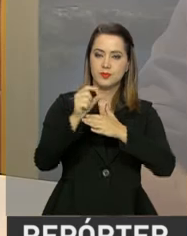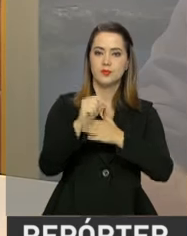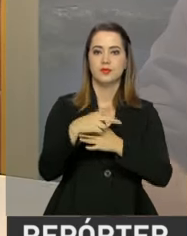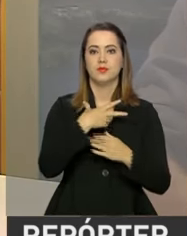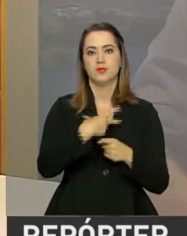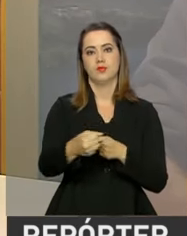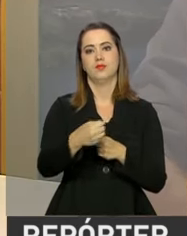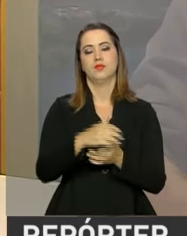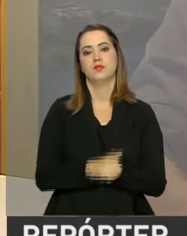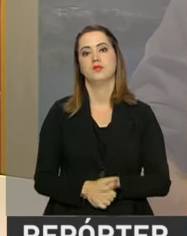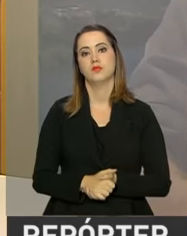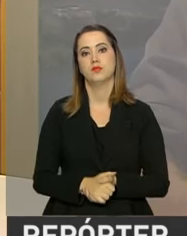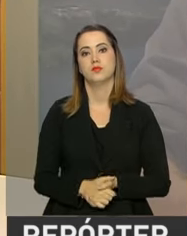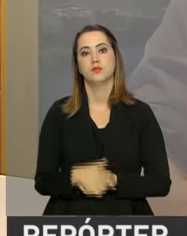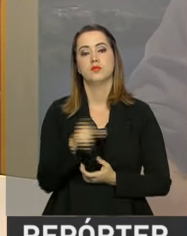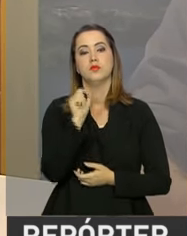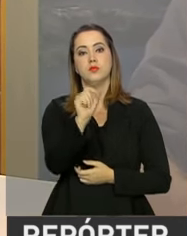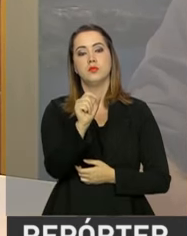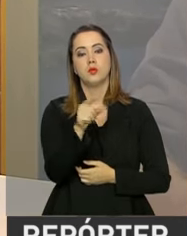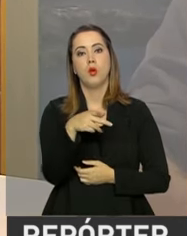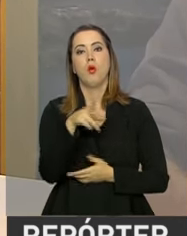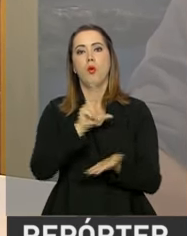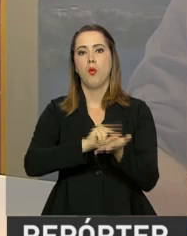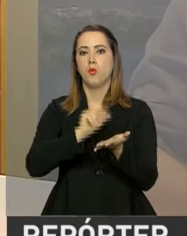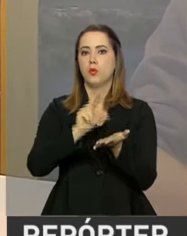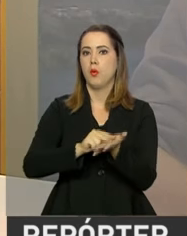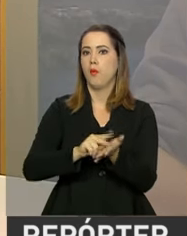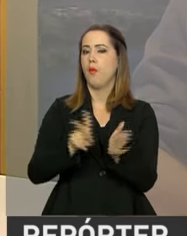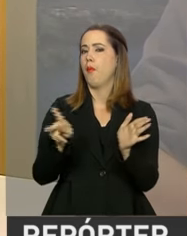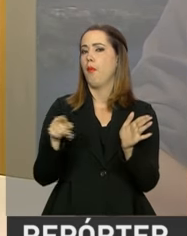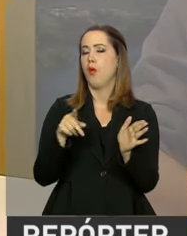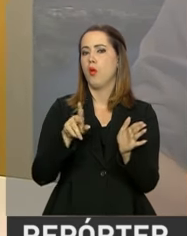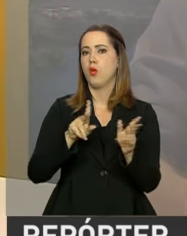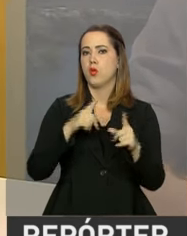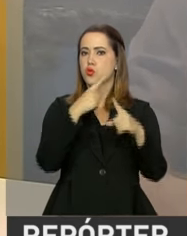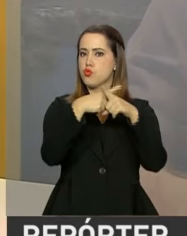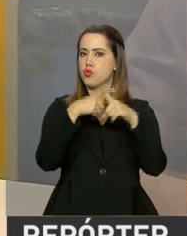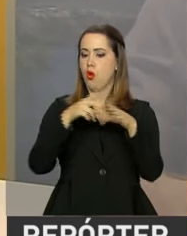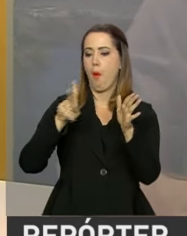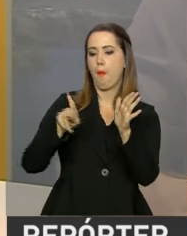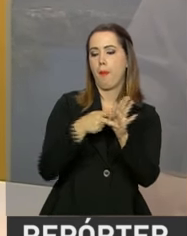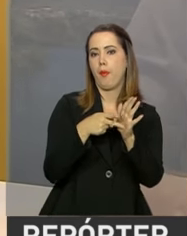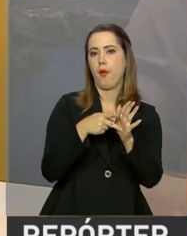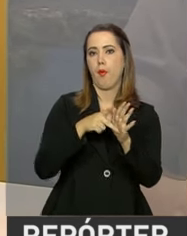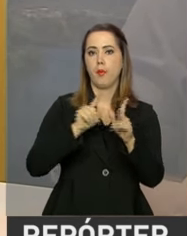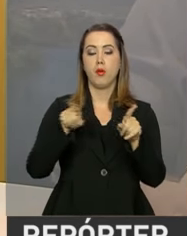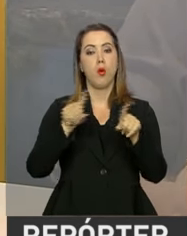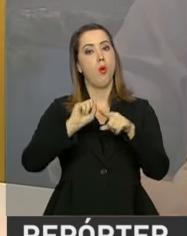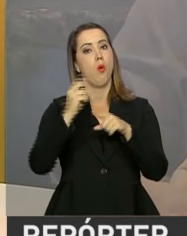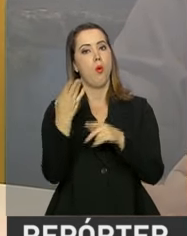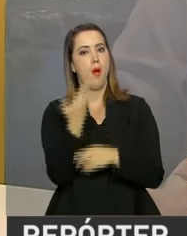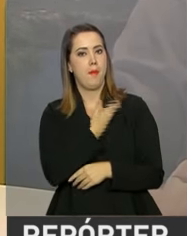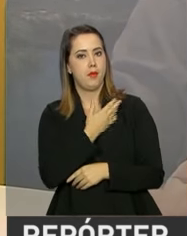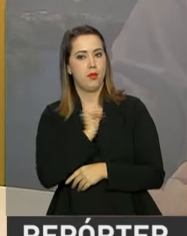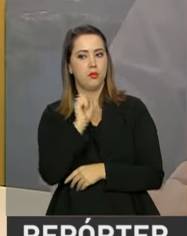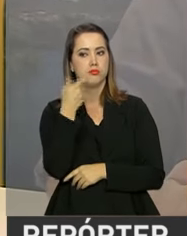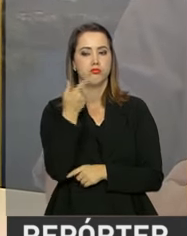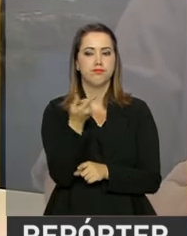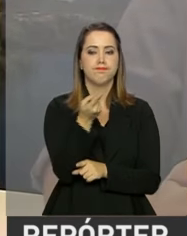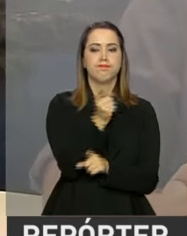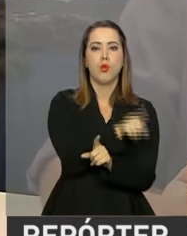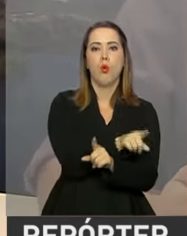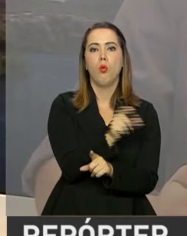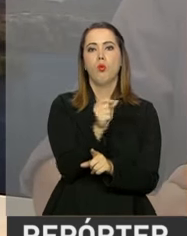resultado. O aplicativo permite que você jogue contra a própria ferramenta, contra um amigo que você convida ou contra outro